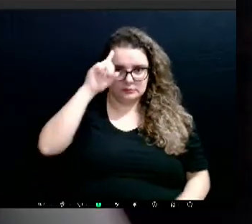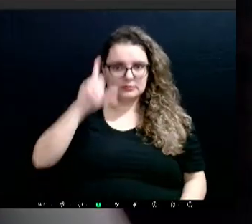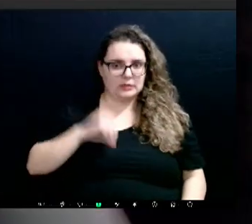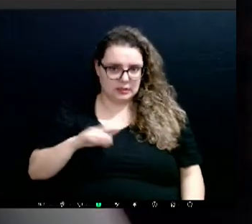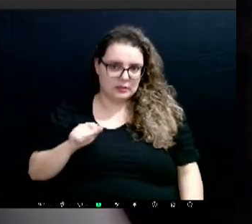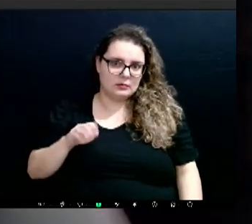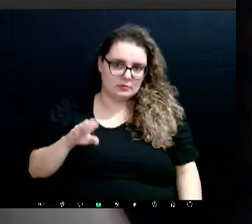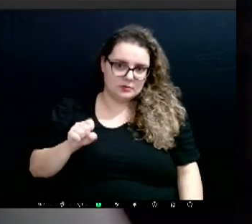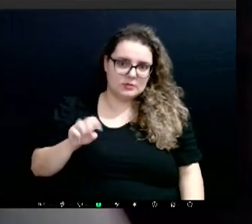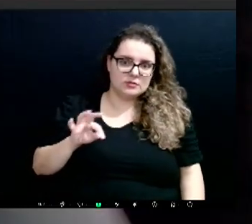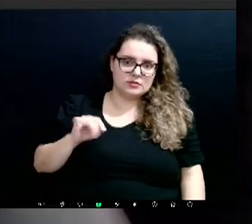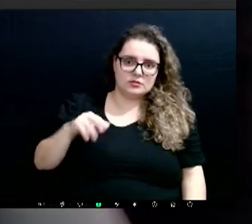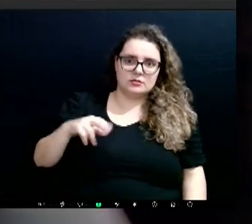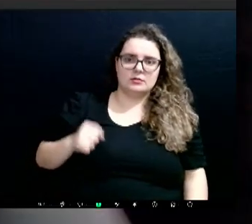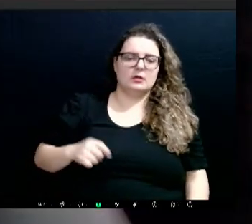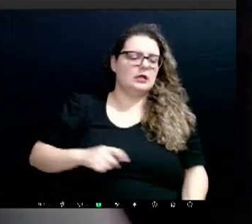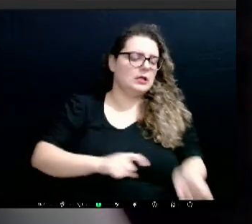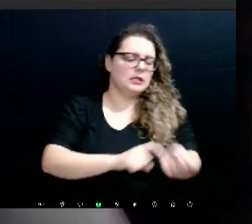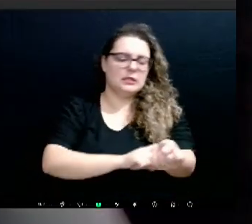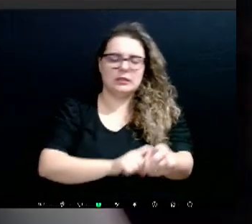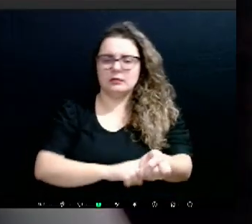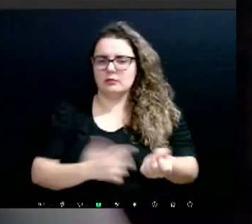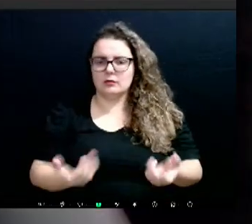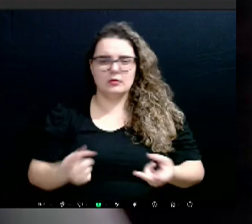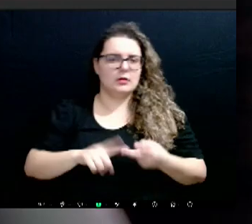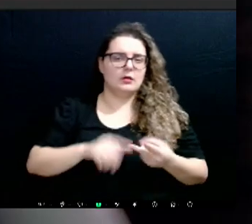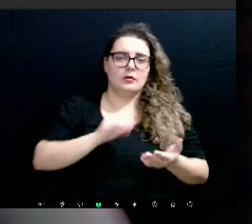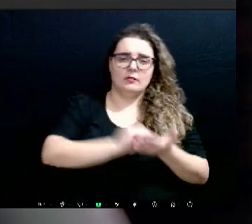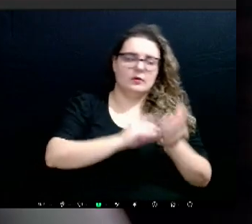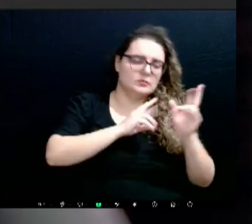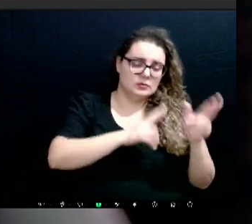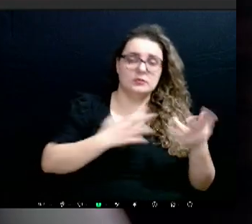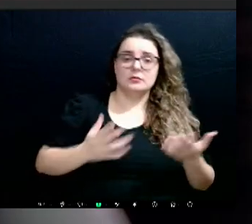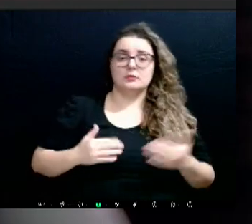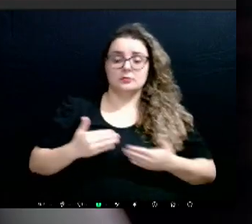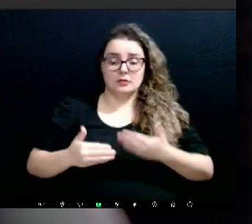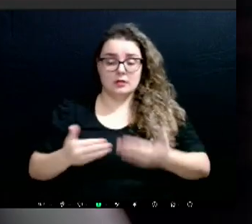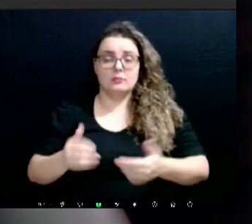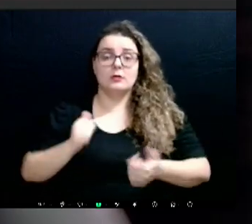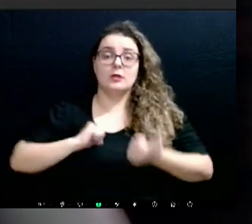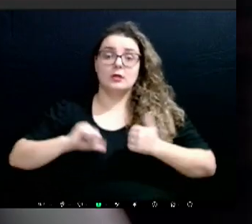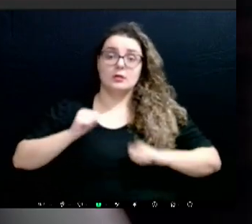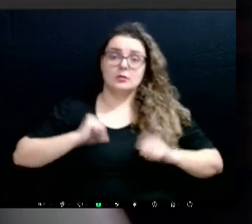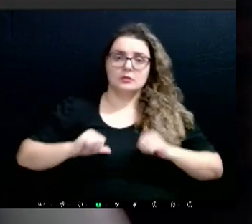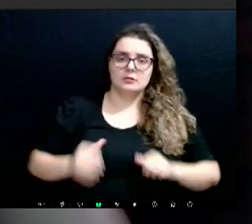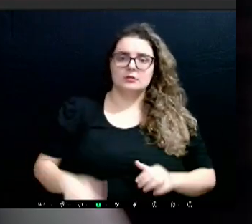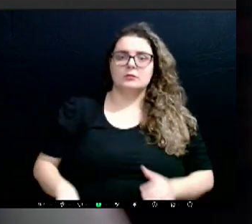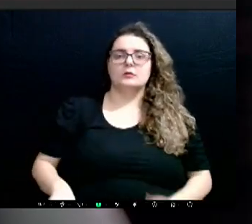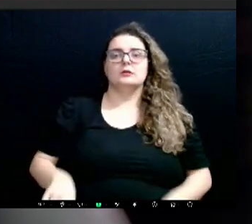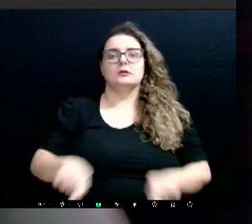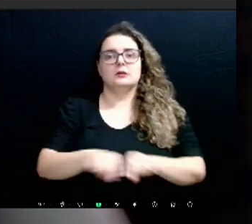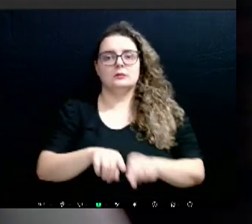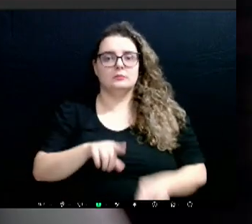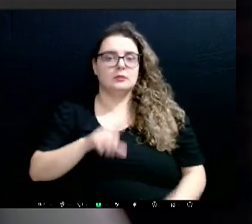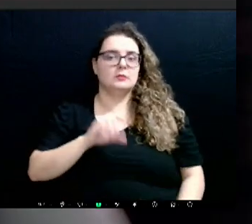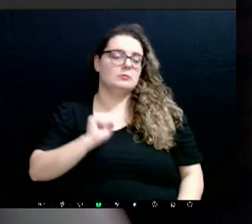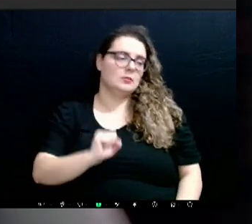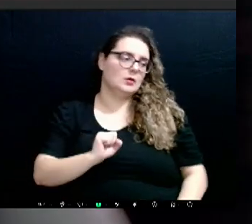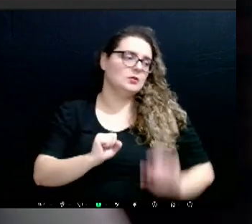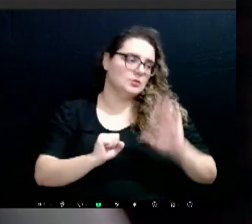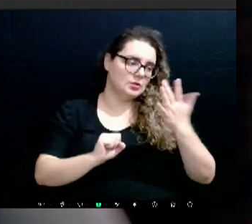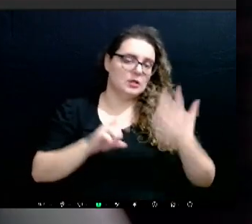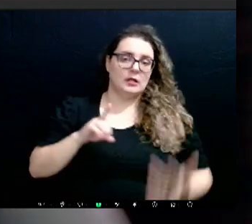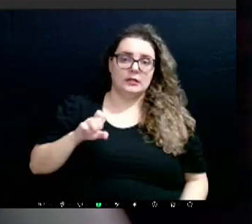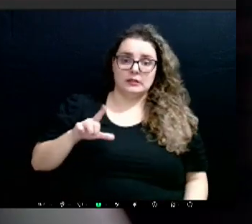sintomas, irritabilidade, insônia, ela acaba desencadeando ansiedade e chega até a delírios. Então, o mesmo pode